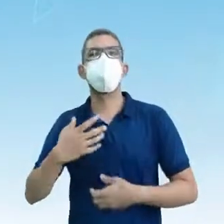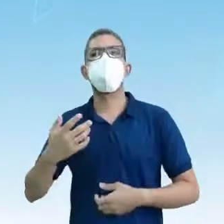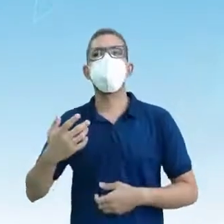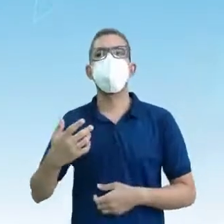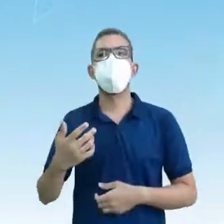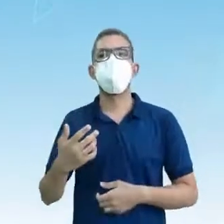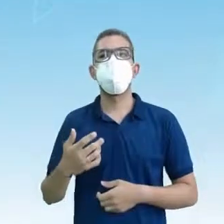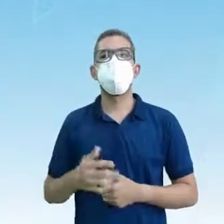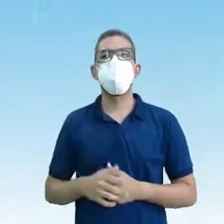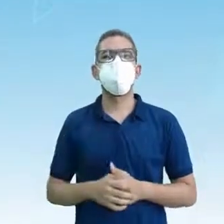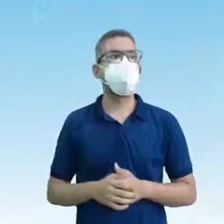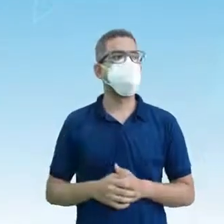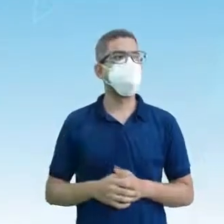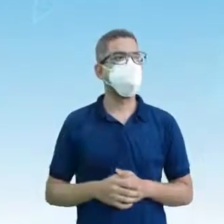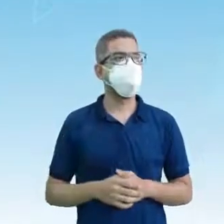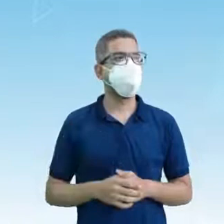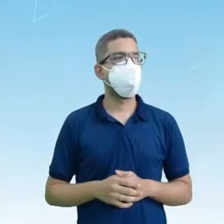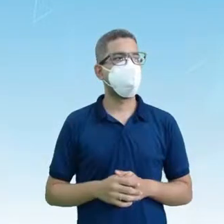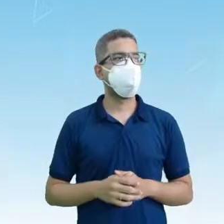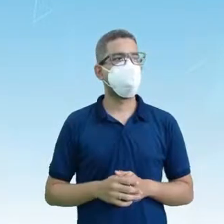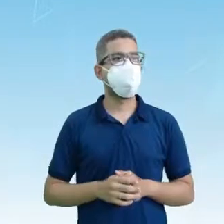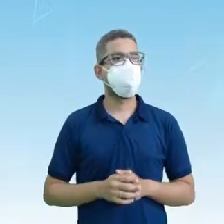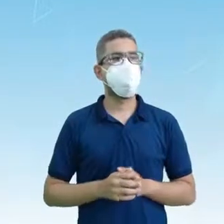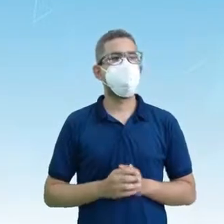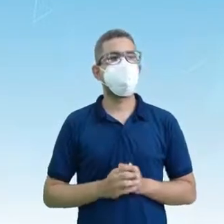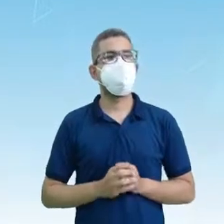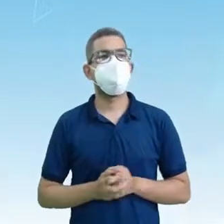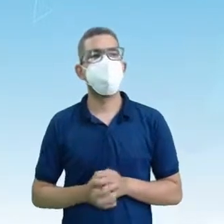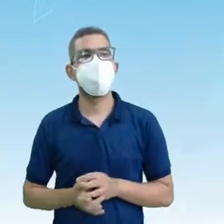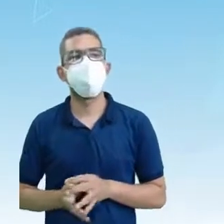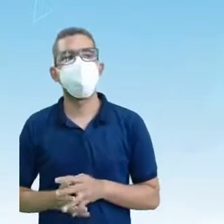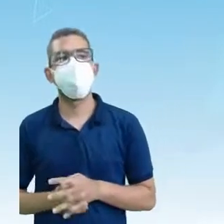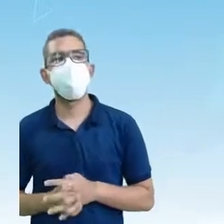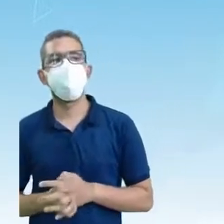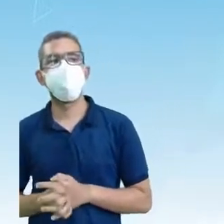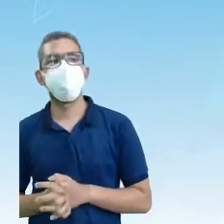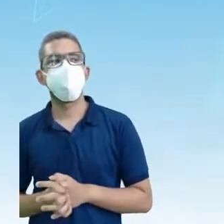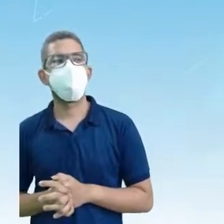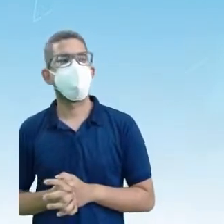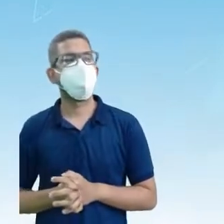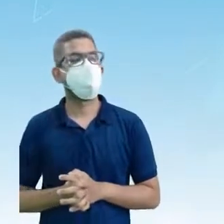eu queria dar um corte aí, que travou essa palavra.